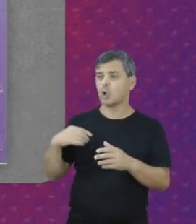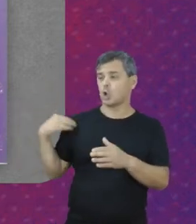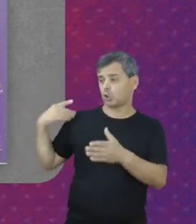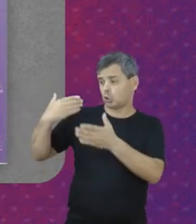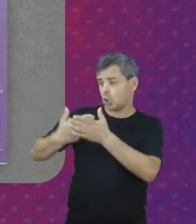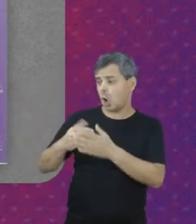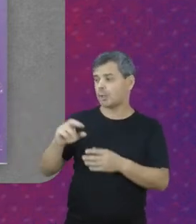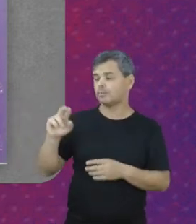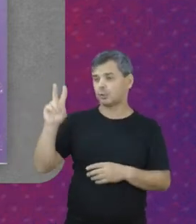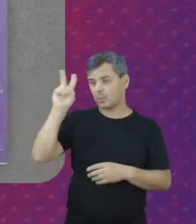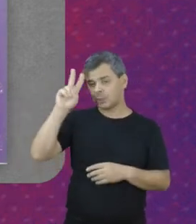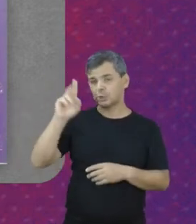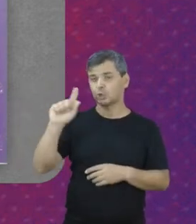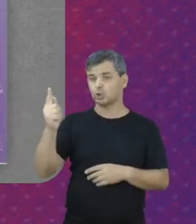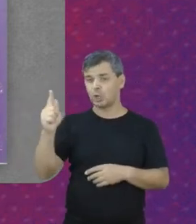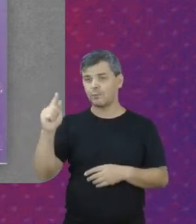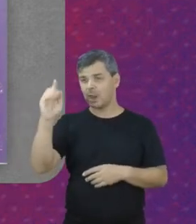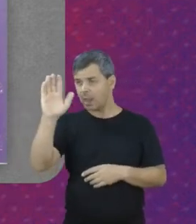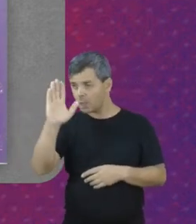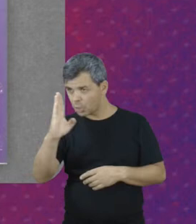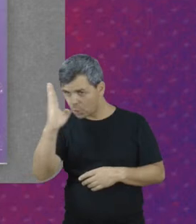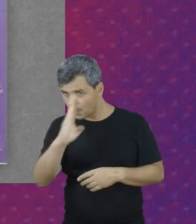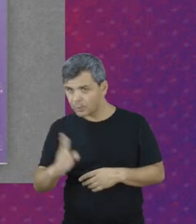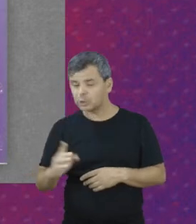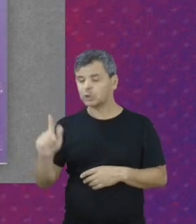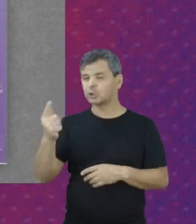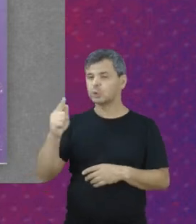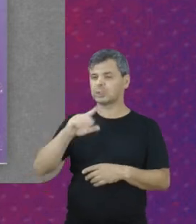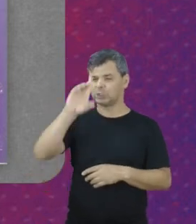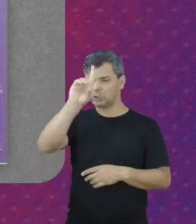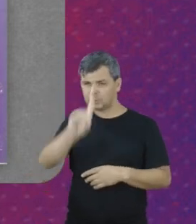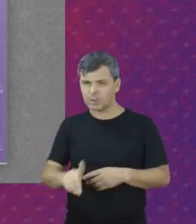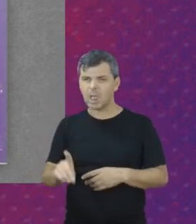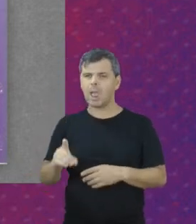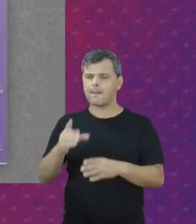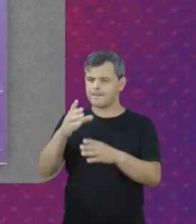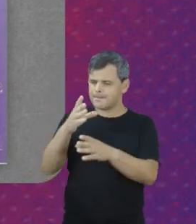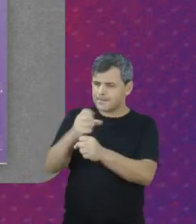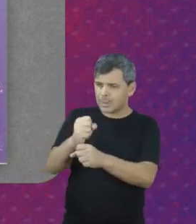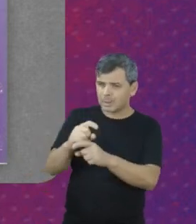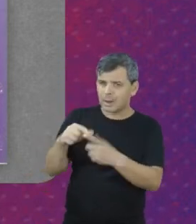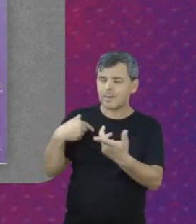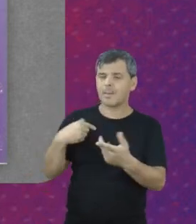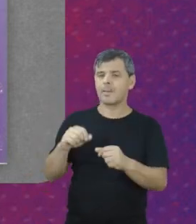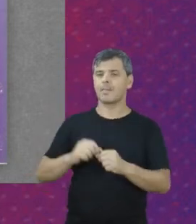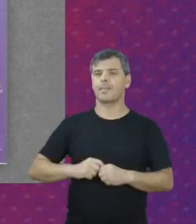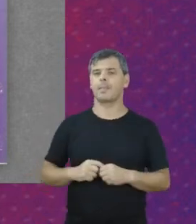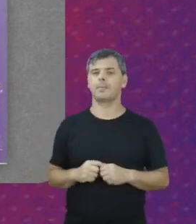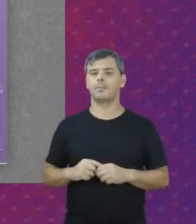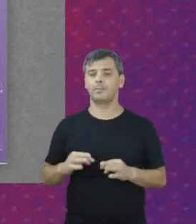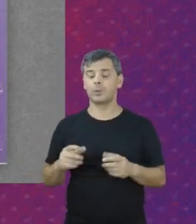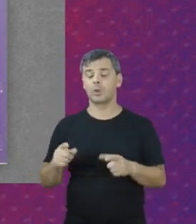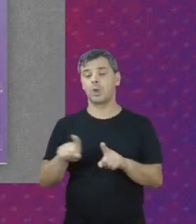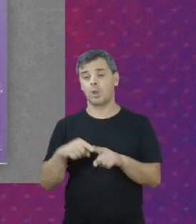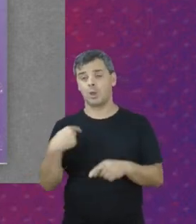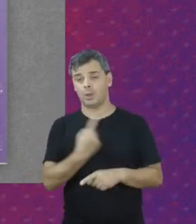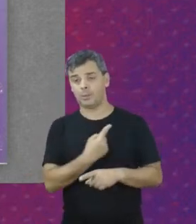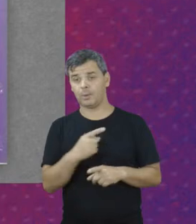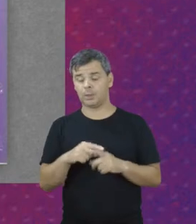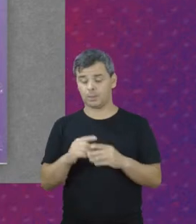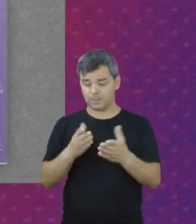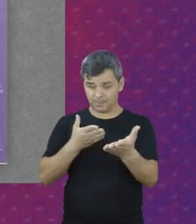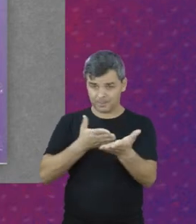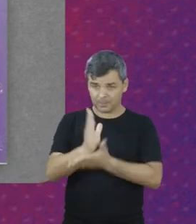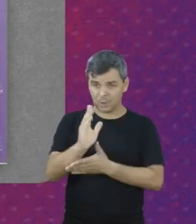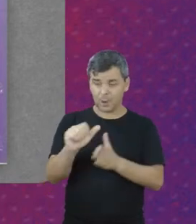Brasil, história geral, geografia do Brasil, geografia geral, direito, álgebra e aritmética. E com isso ela foi